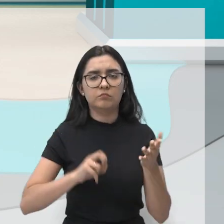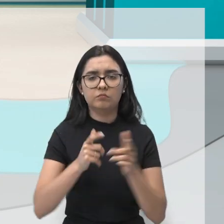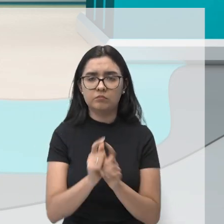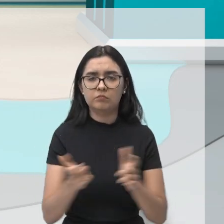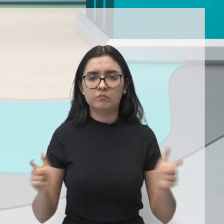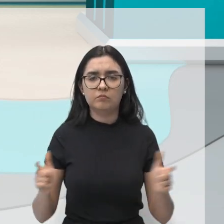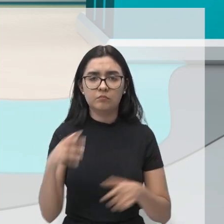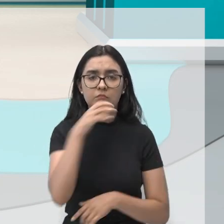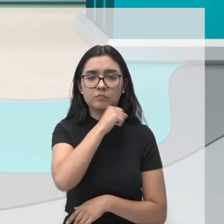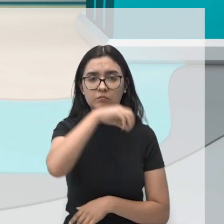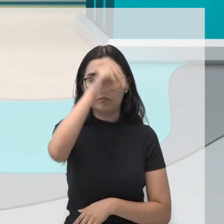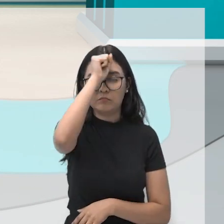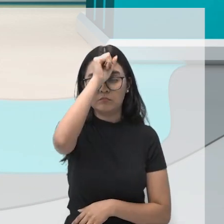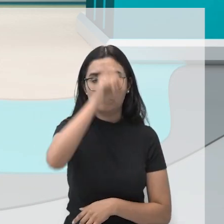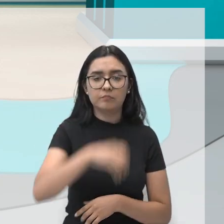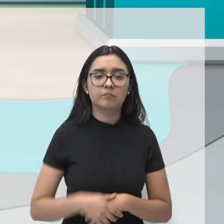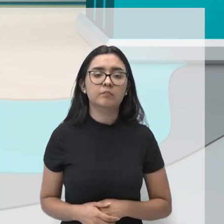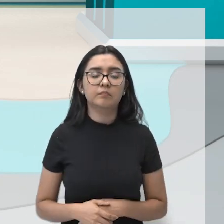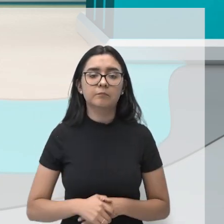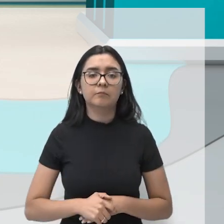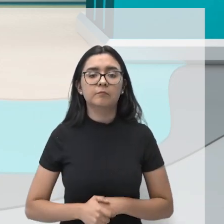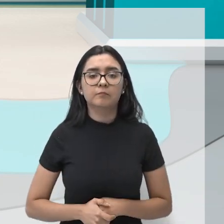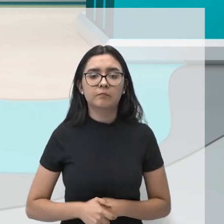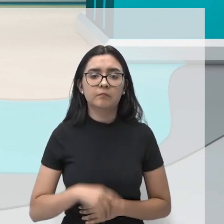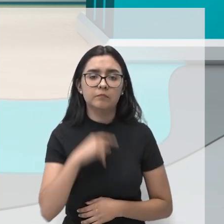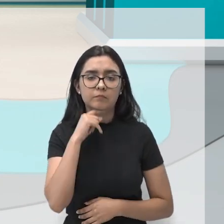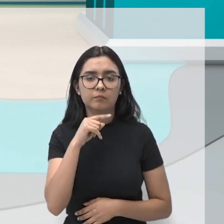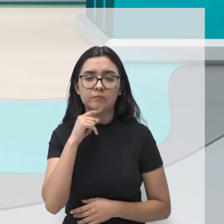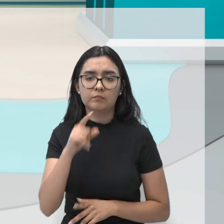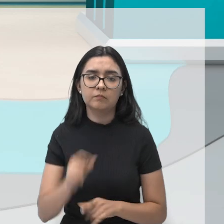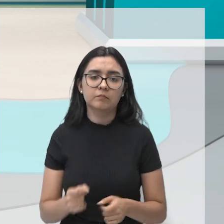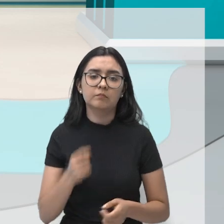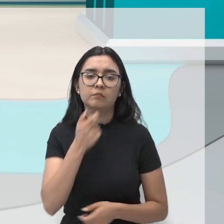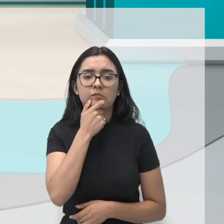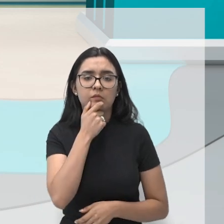o vocabulário e aprendendo cada vez mais rápido, tá? Não dá para